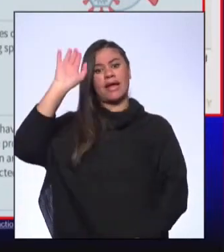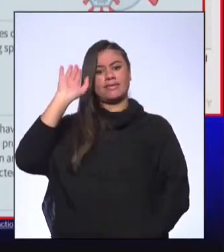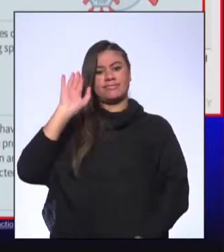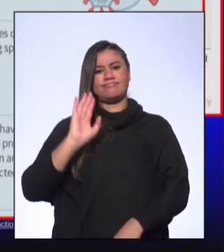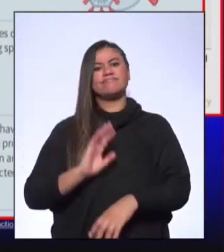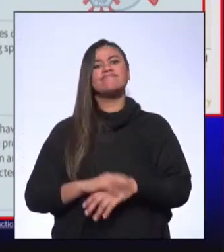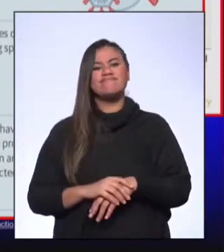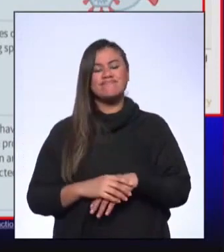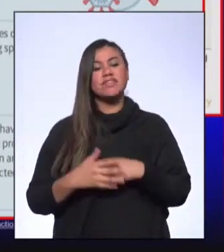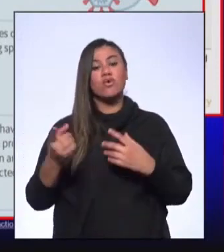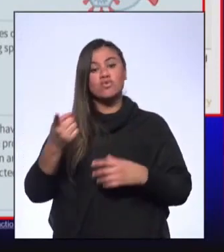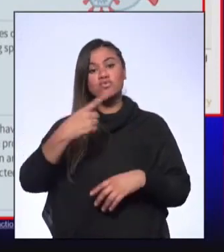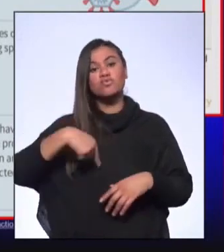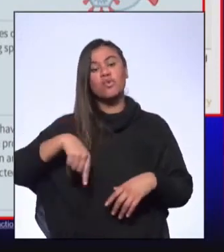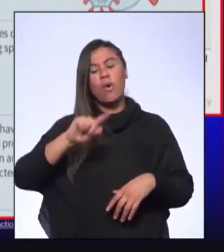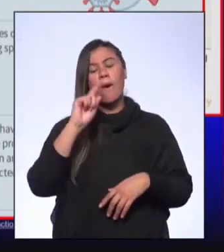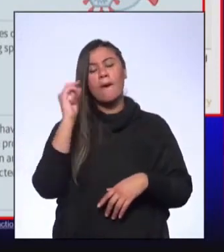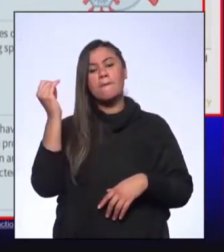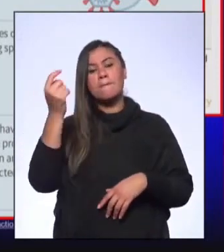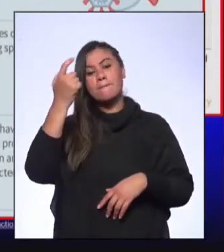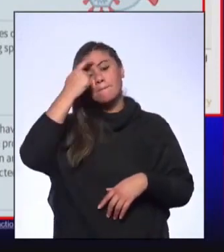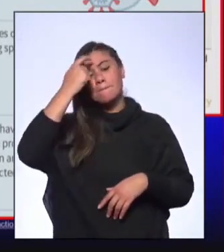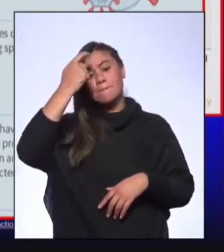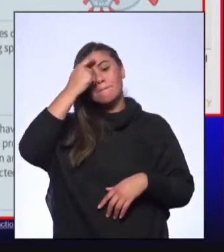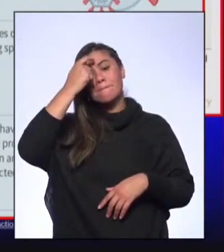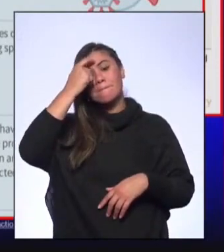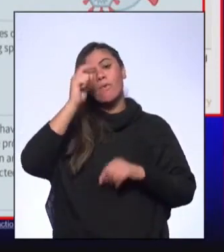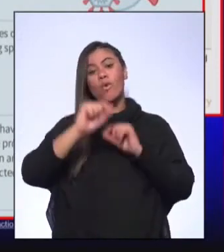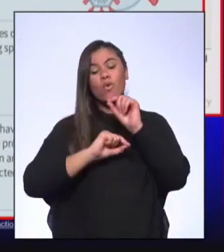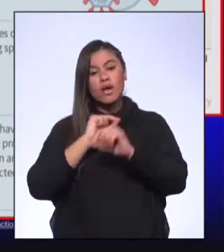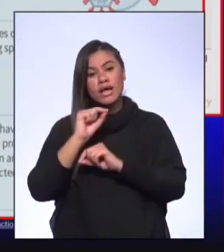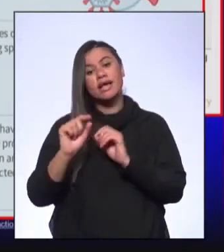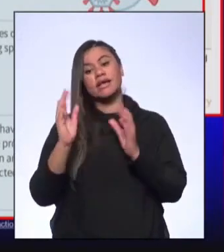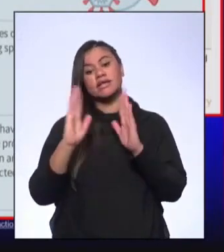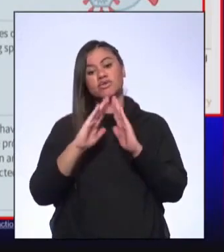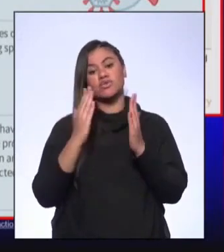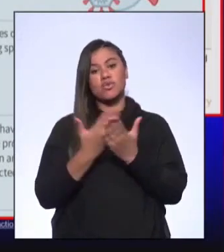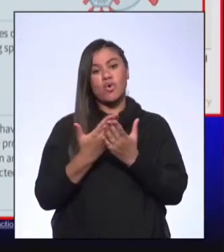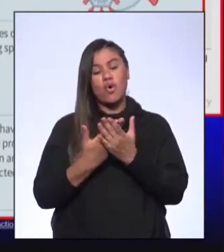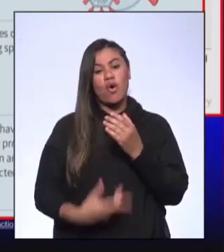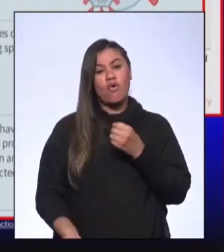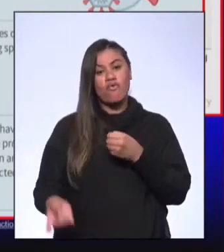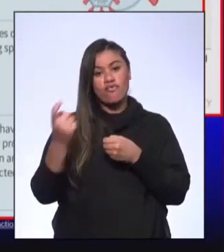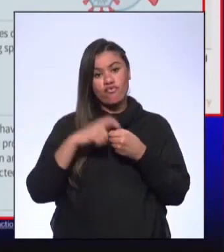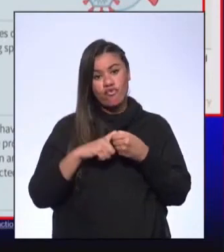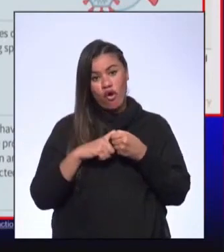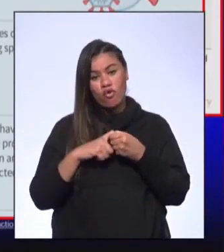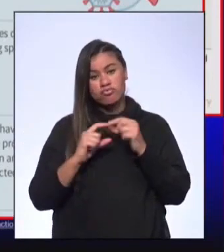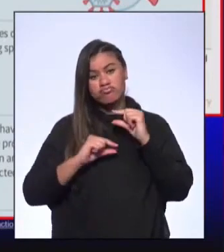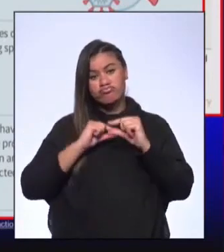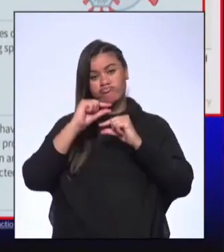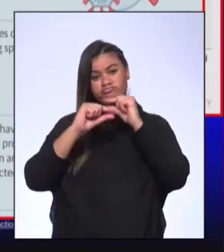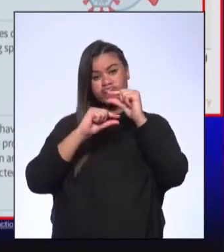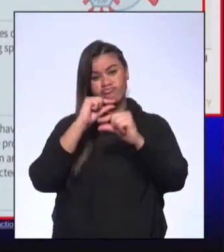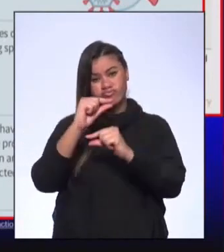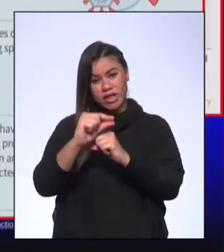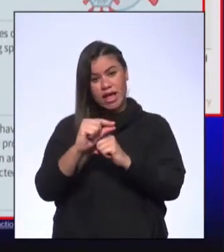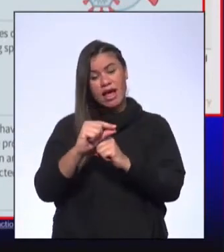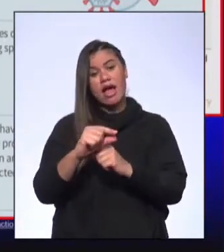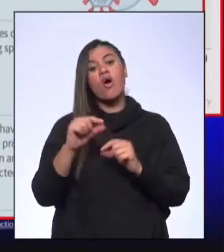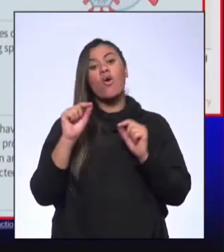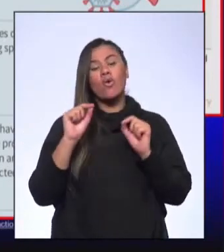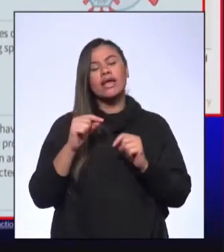que tenhamos em mente que o retorno às escolas só poderá ocorrer, e de forma parcimoniosa, nas